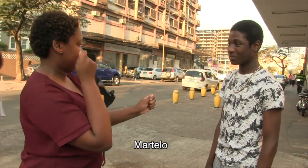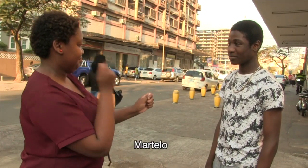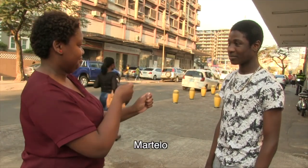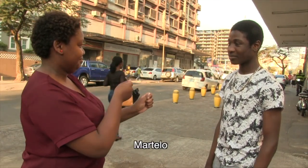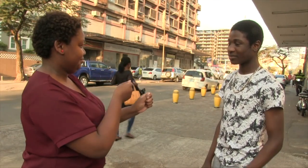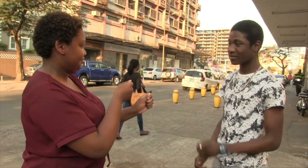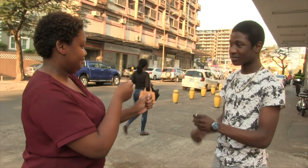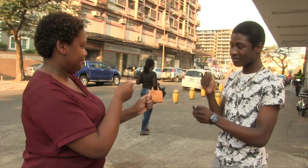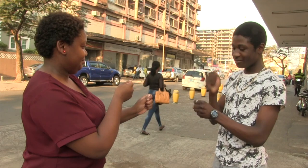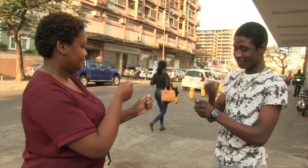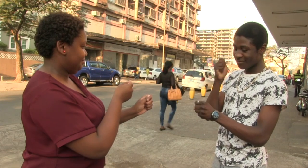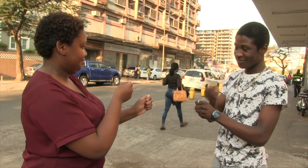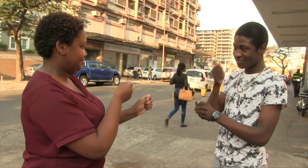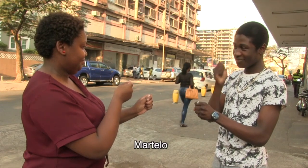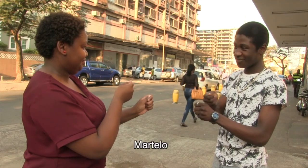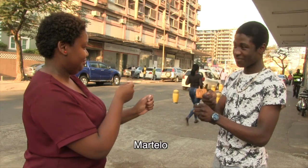Martelo.